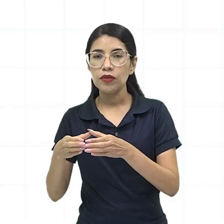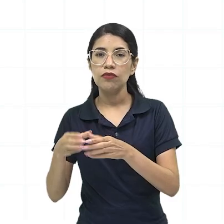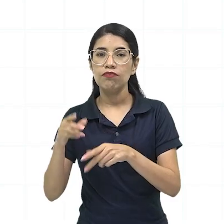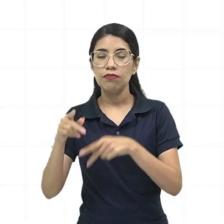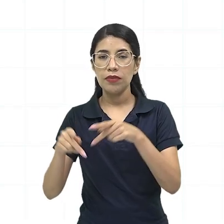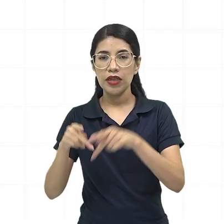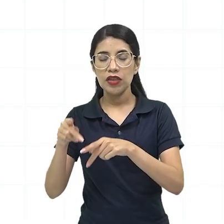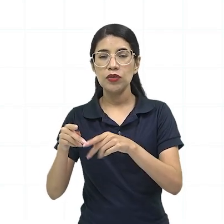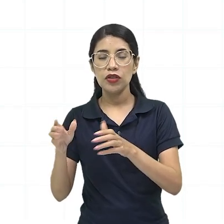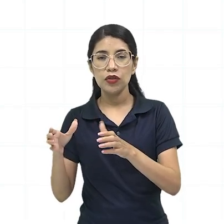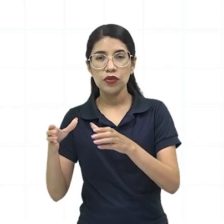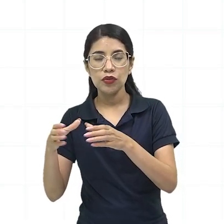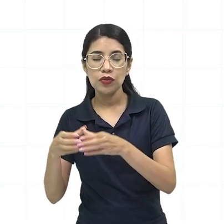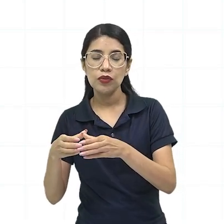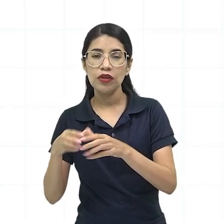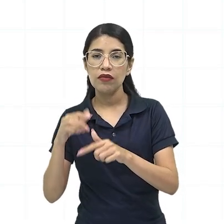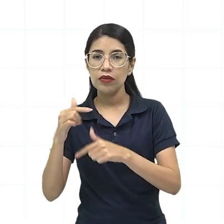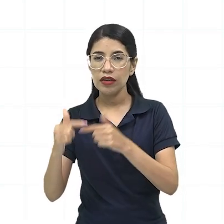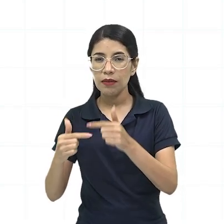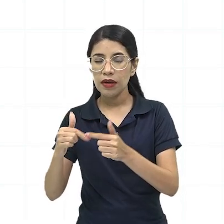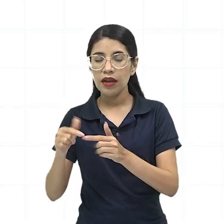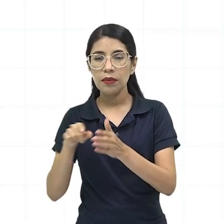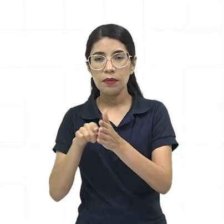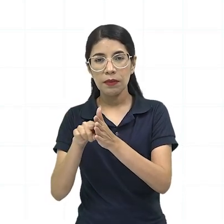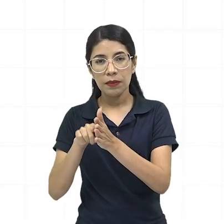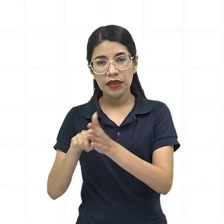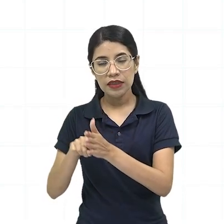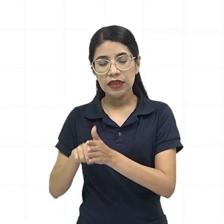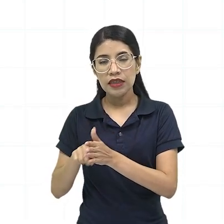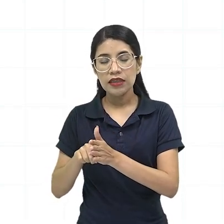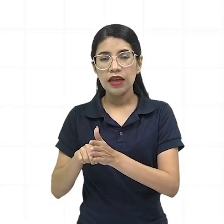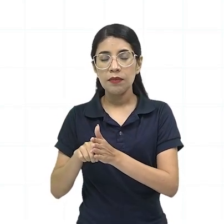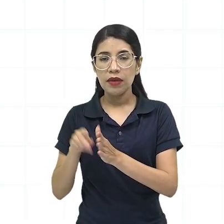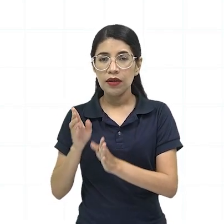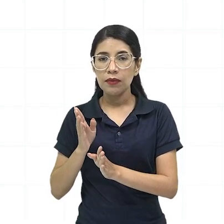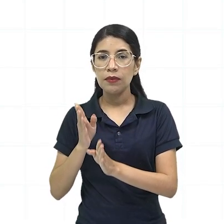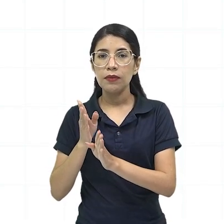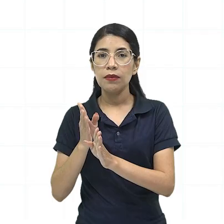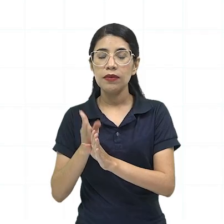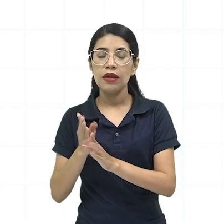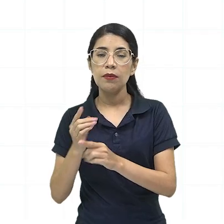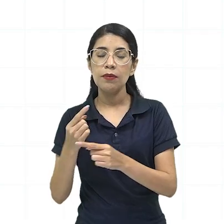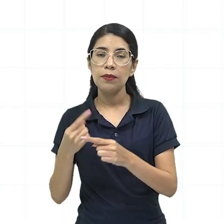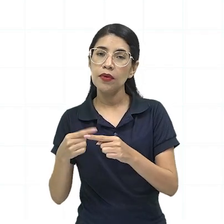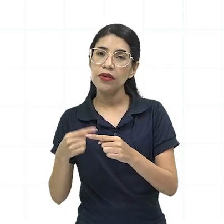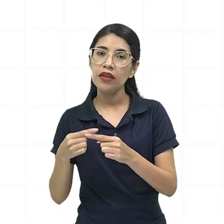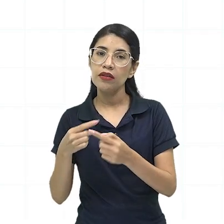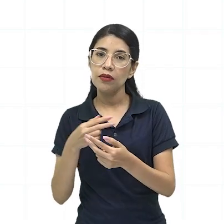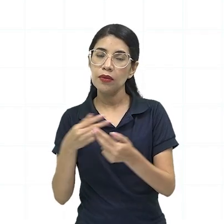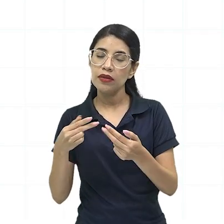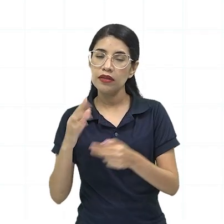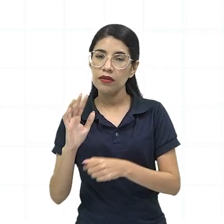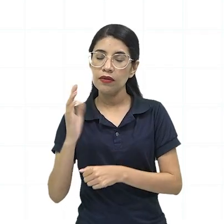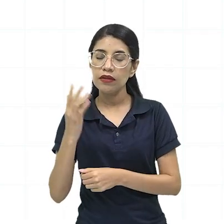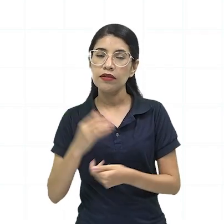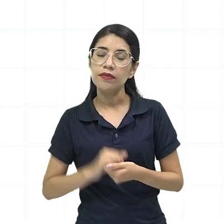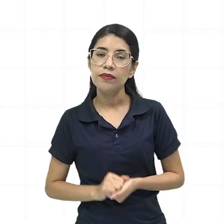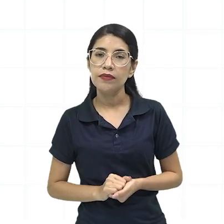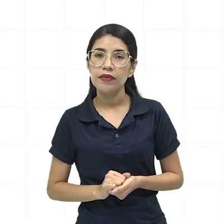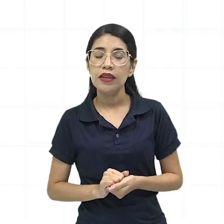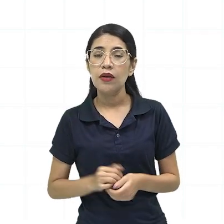pessoas que vão lá, se juntam e vão pesquisar para saber por que daquilo. Então, primeiramente, eles têm que